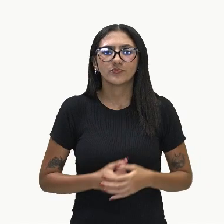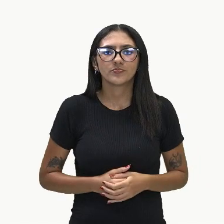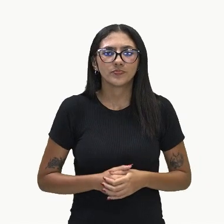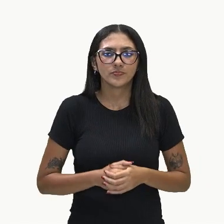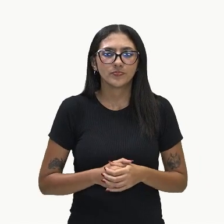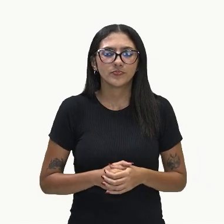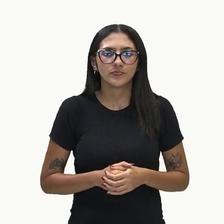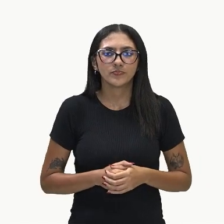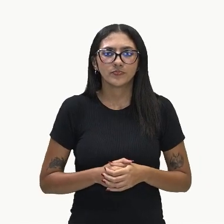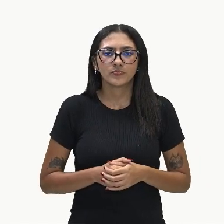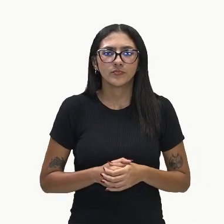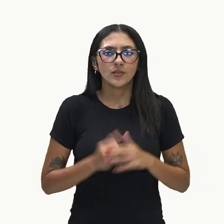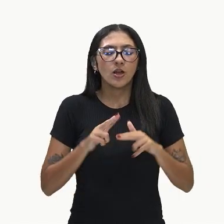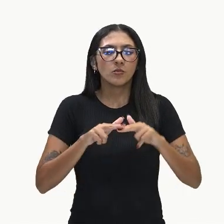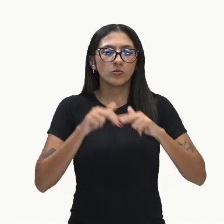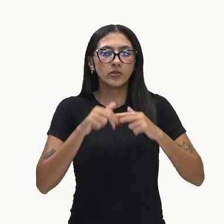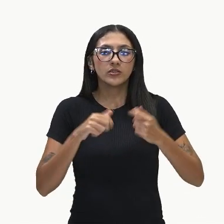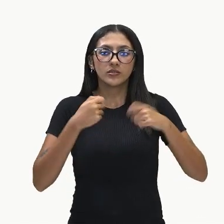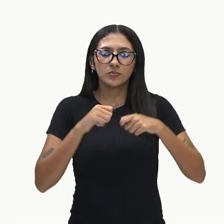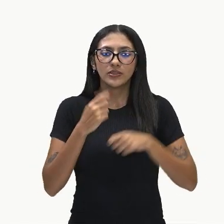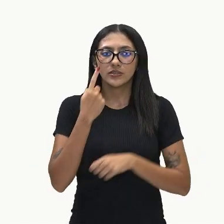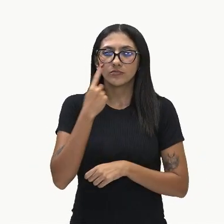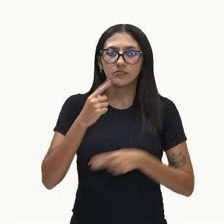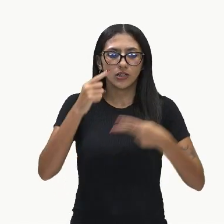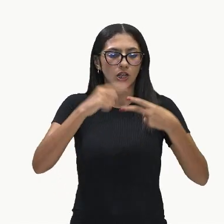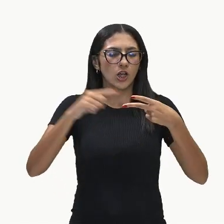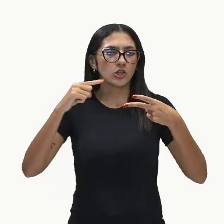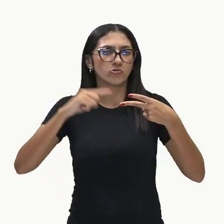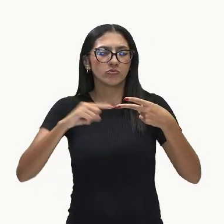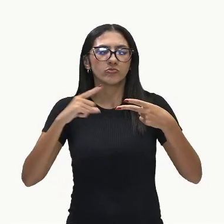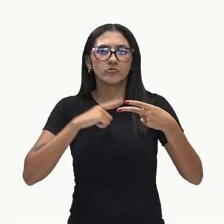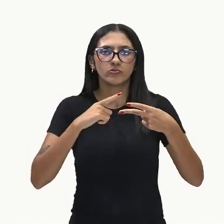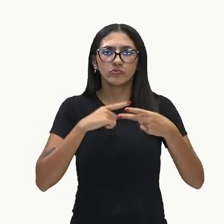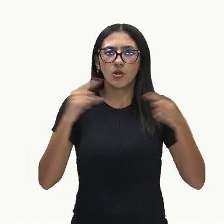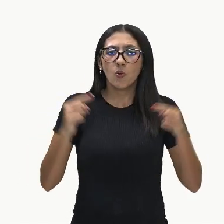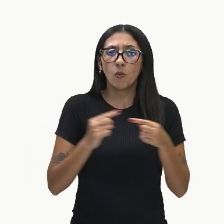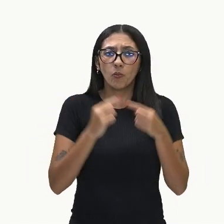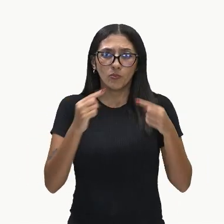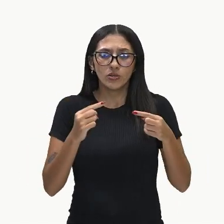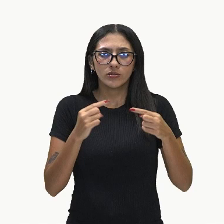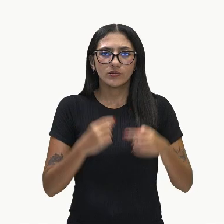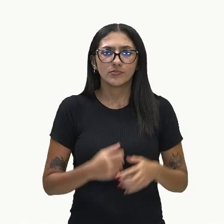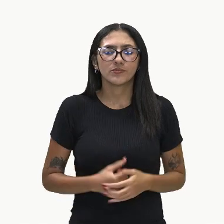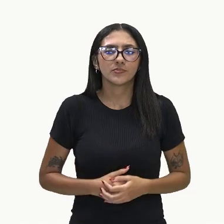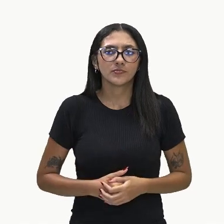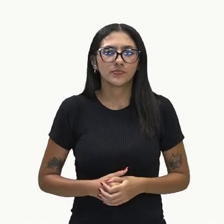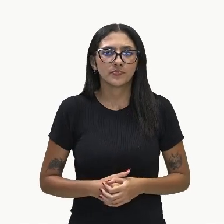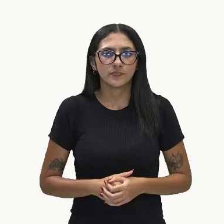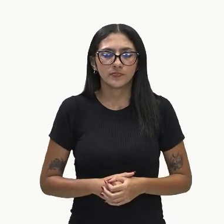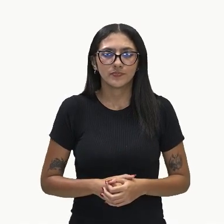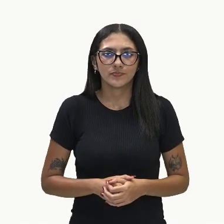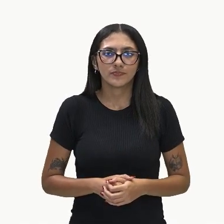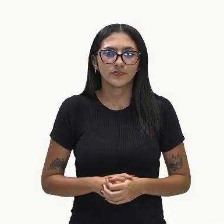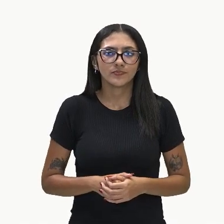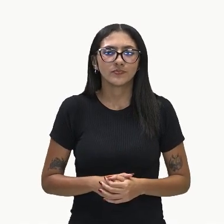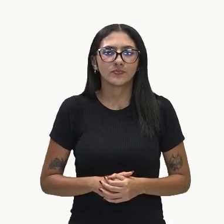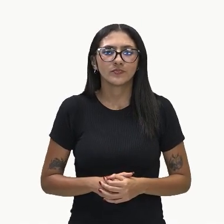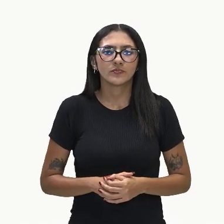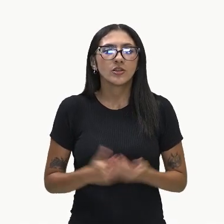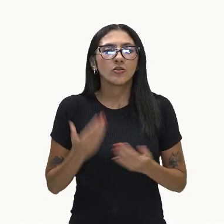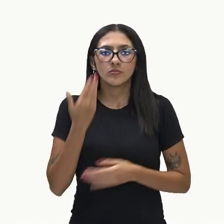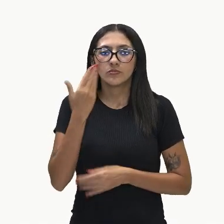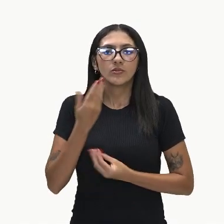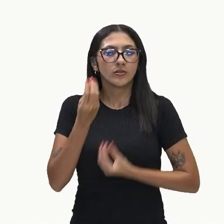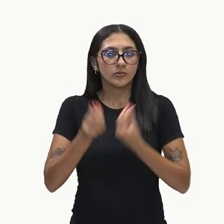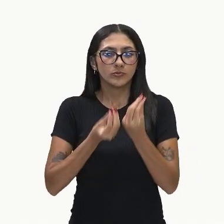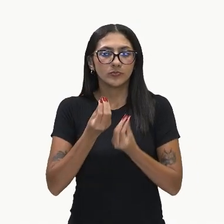isso vai ter que tornar as duas equações verdadeiras. Tudo bem? Então, vamos lá como se resolve. Vamos